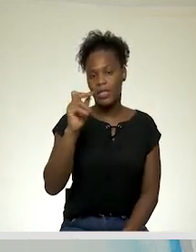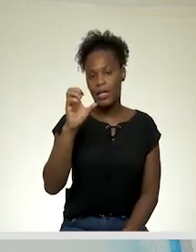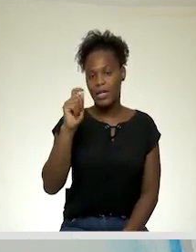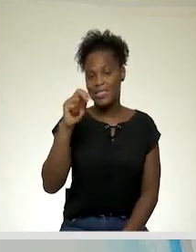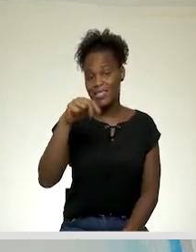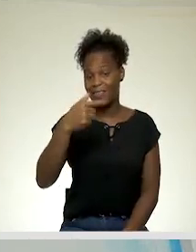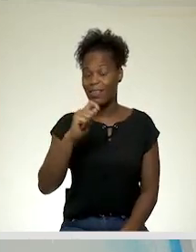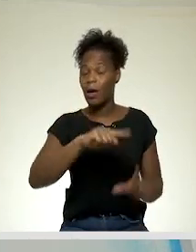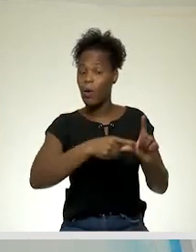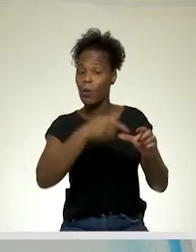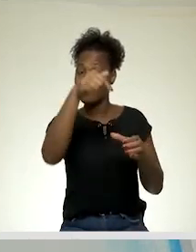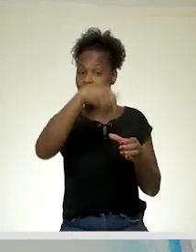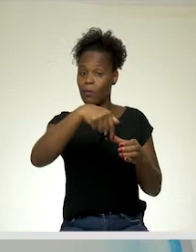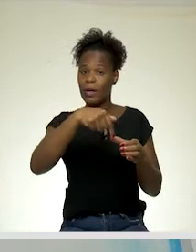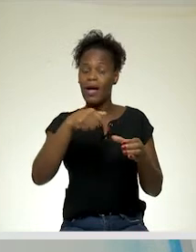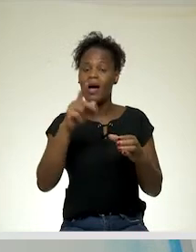porque é um ângulo que está